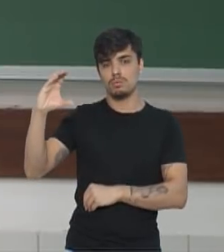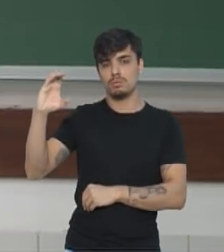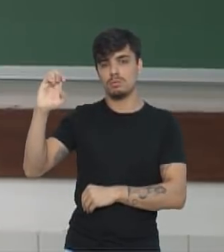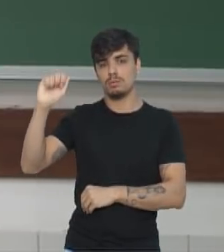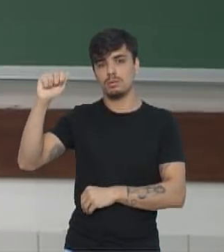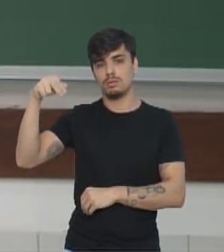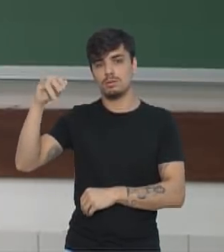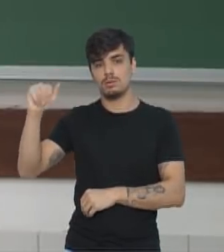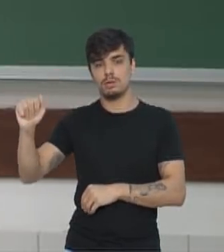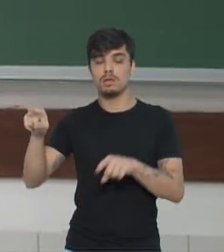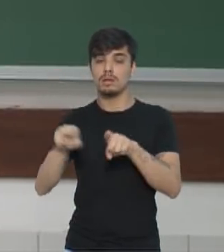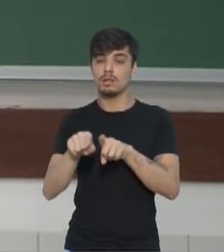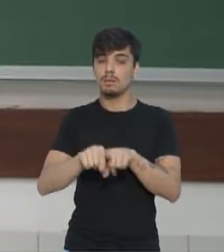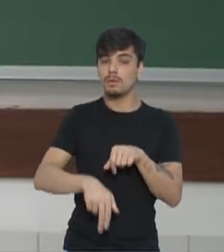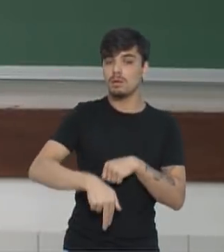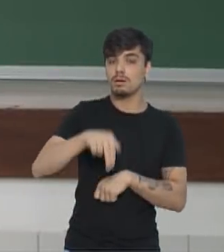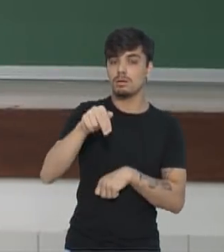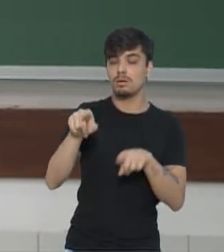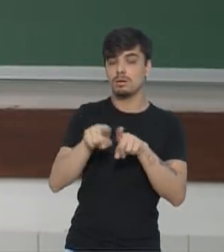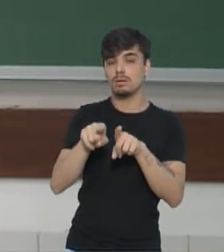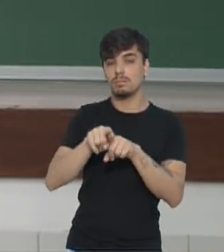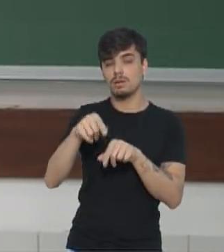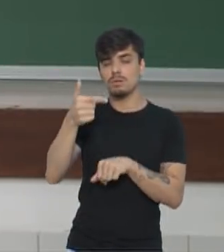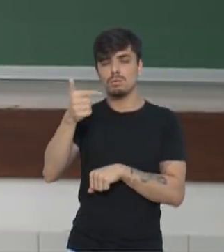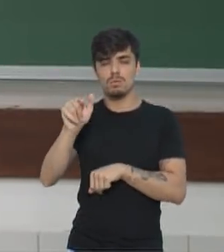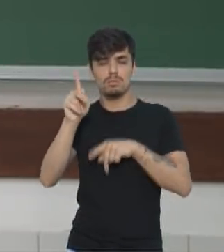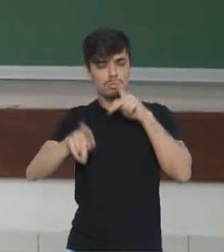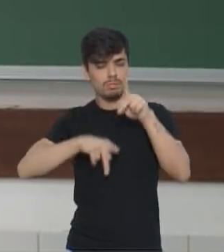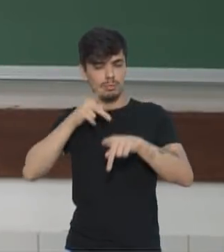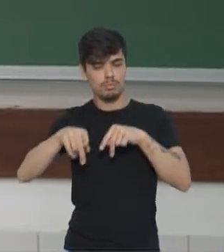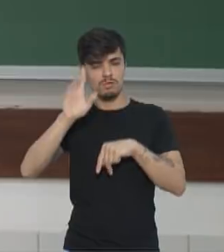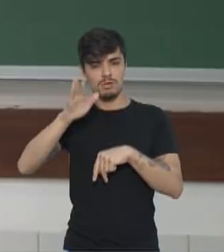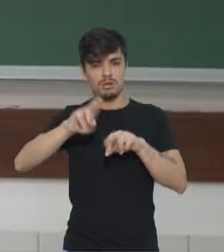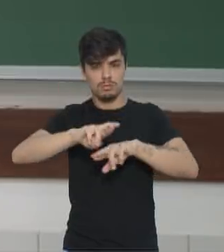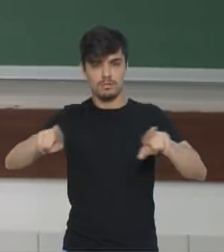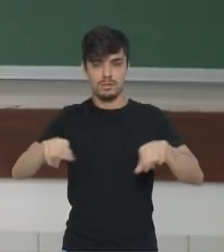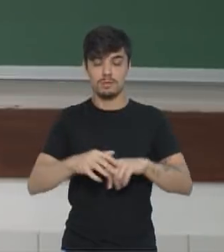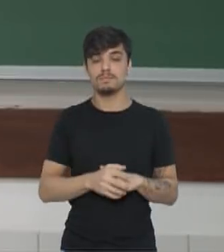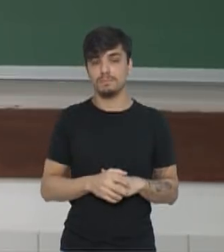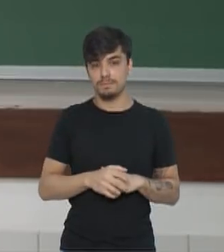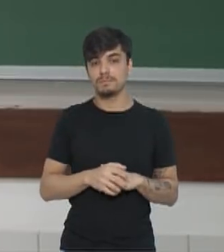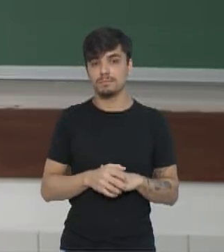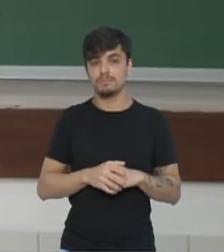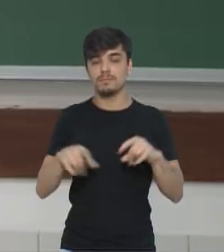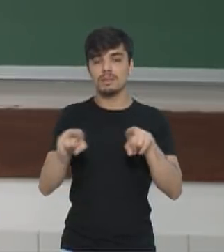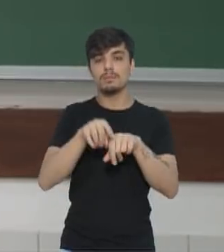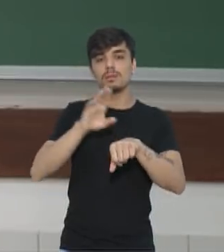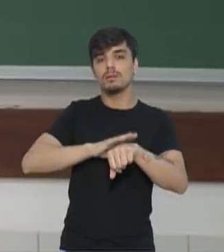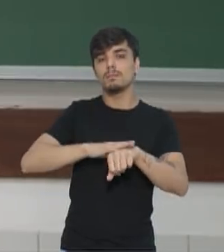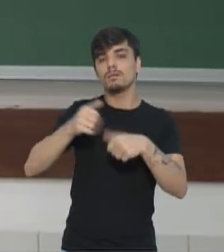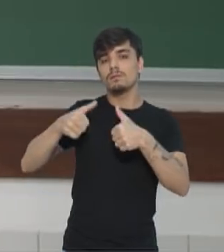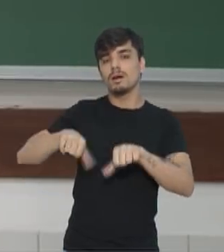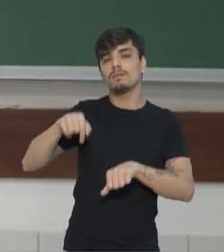povos que vieram pelo norte, pelo Estreito de Bering, e já eram povos diferentes. E também com o tempo que eles passaram aqui, alguns mais próximos